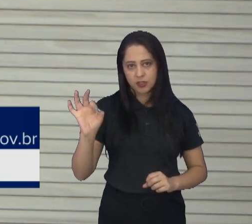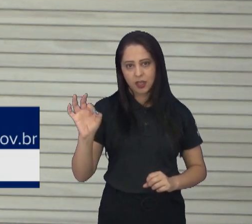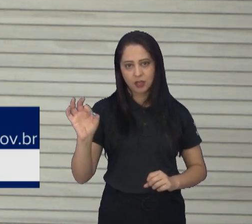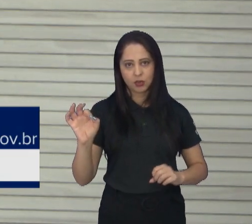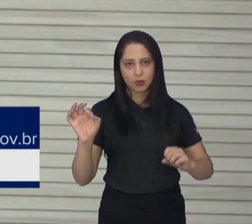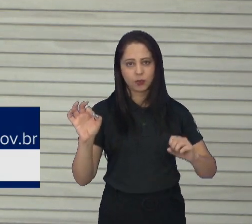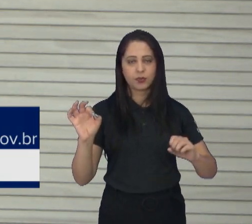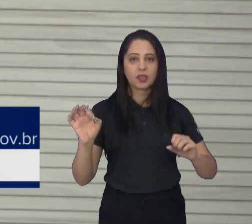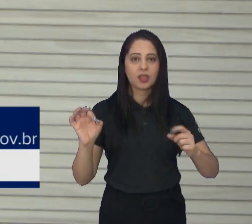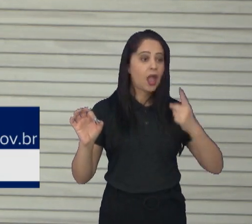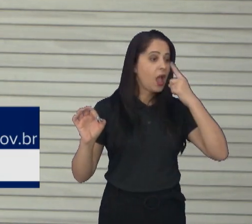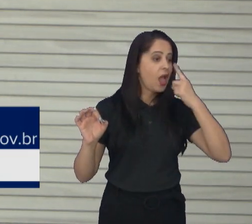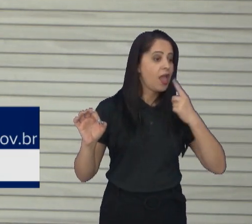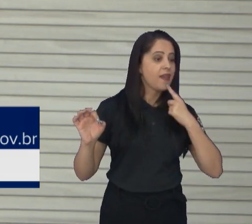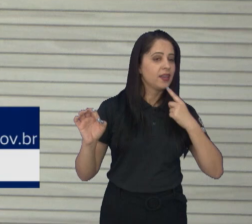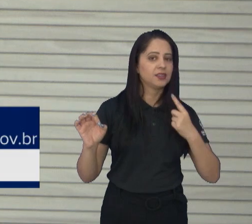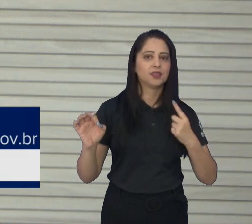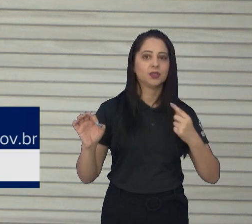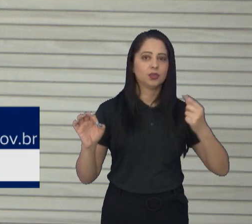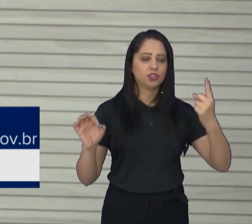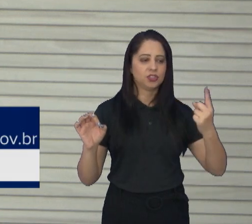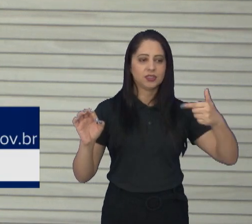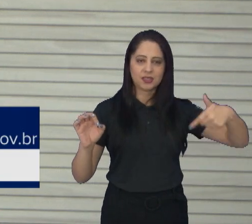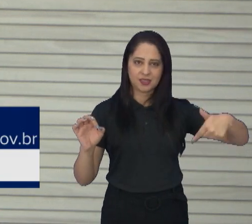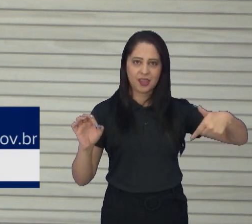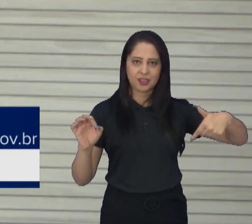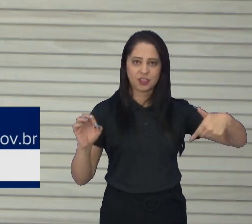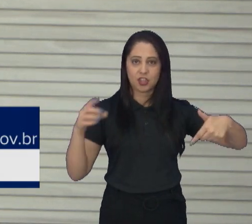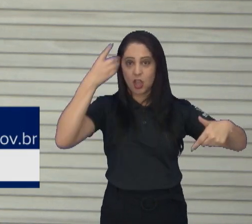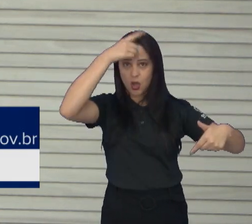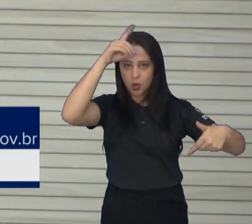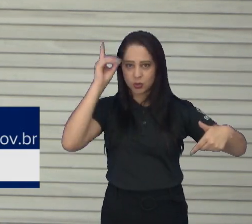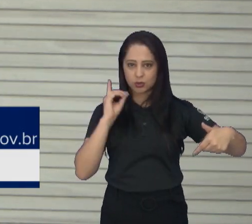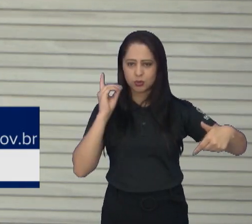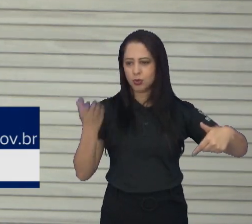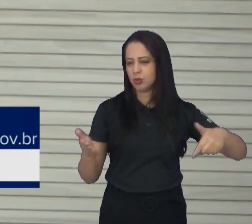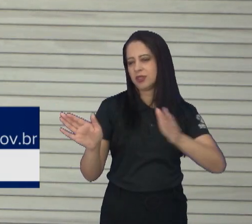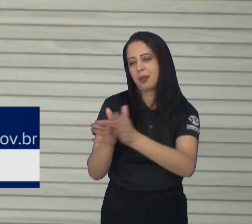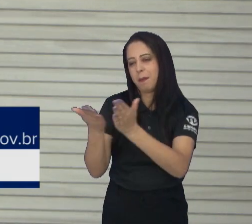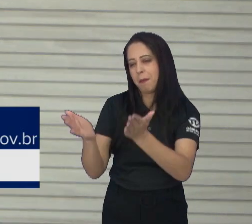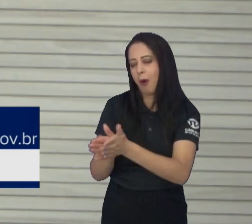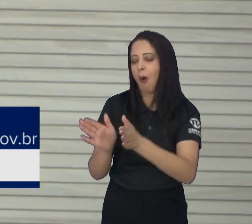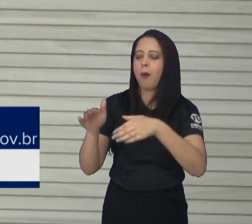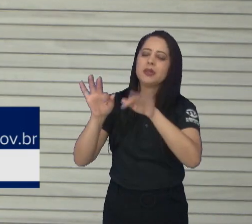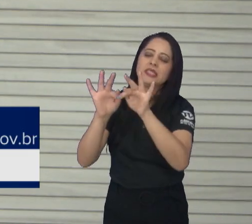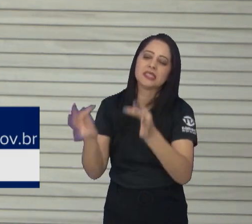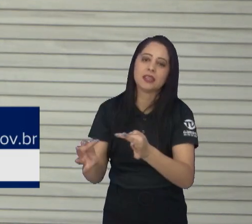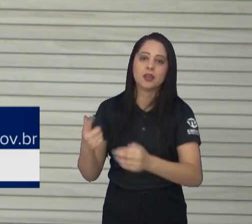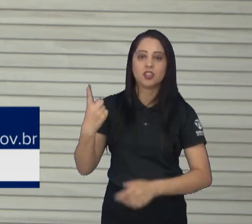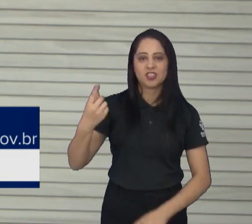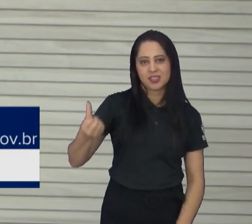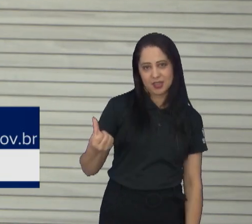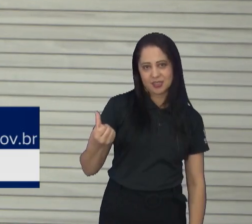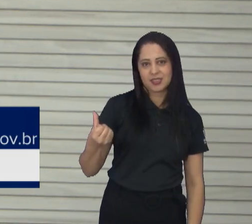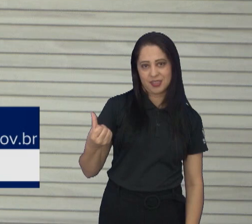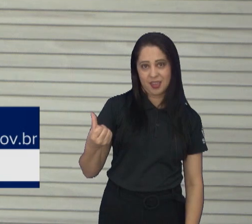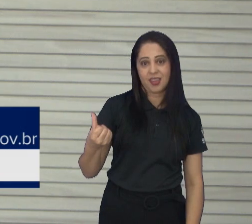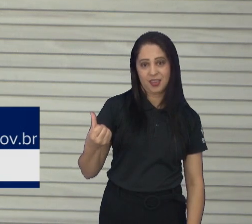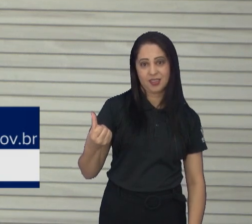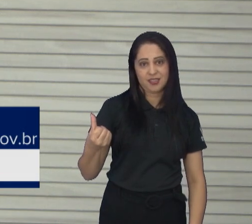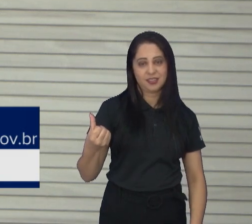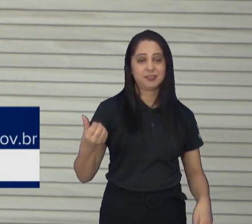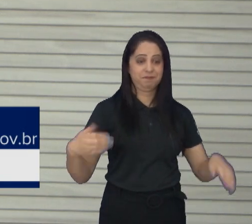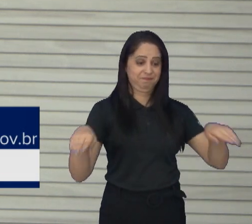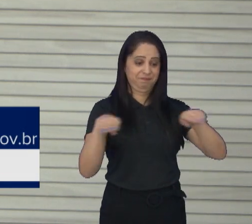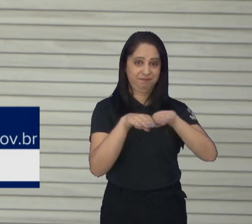Reizinho Anderson, de 17%, Dulce, aqui, a pobre, humilde, trabalhadora Dulce, 16, empate técnico, e